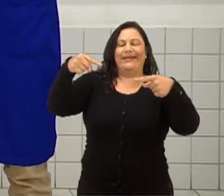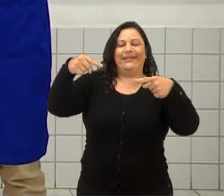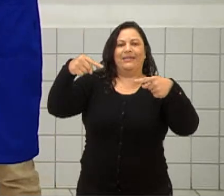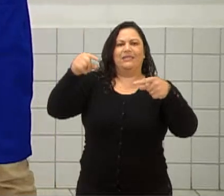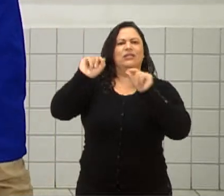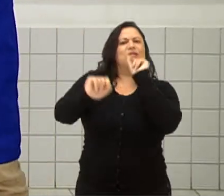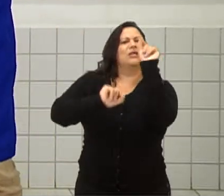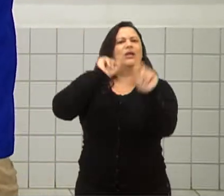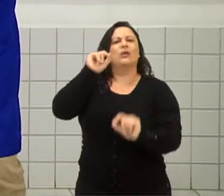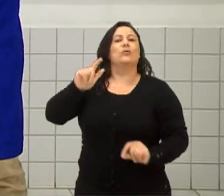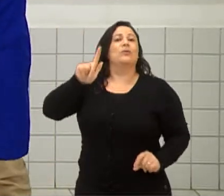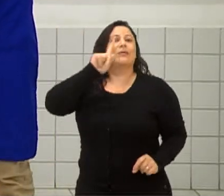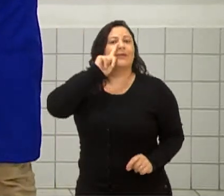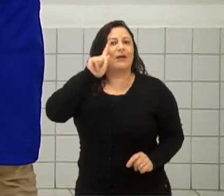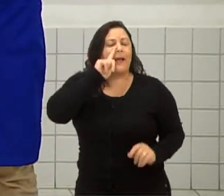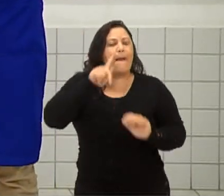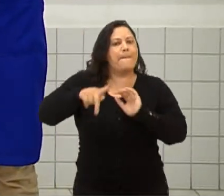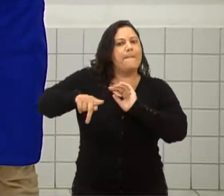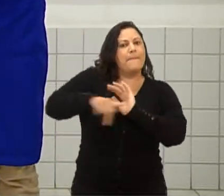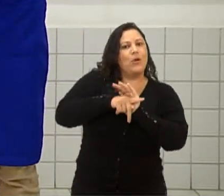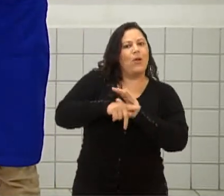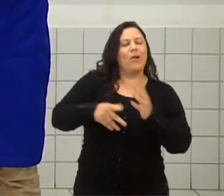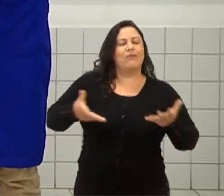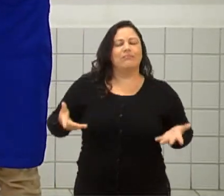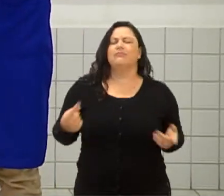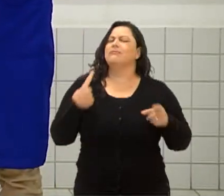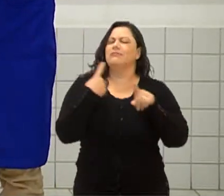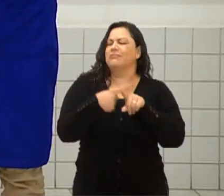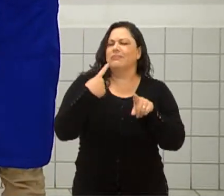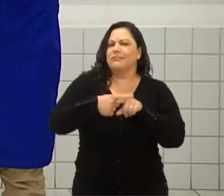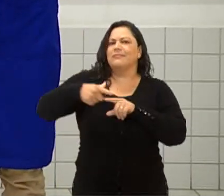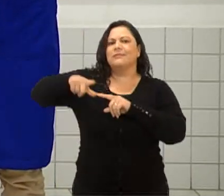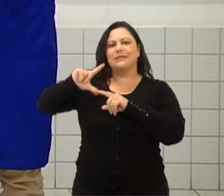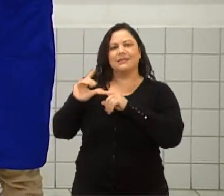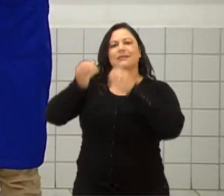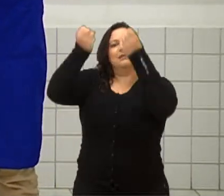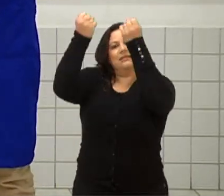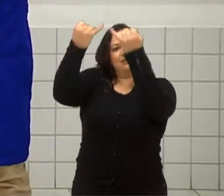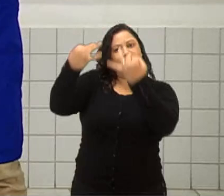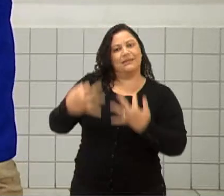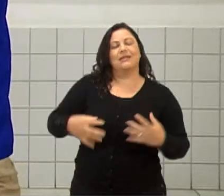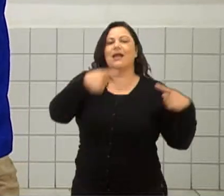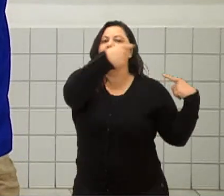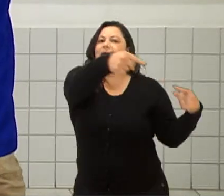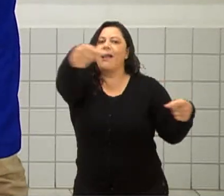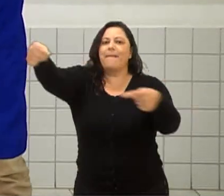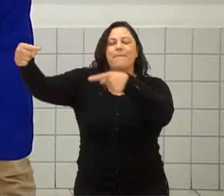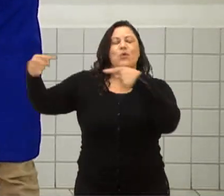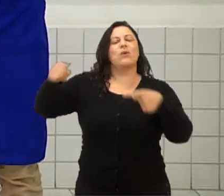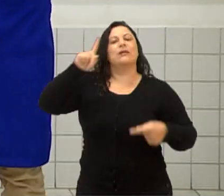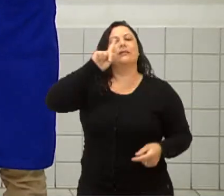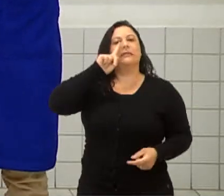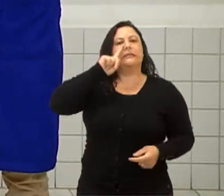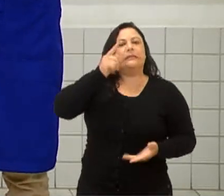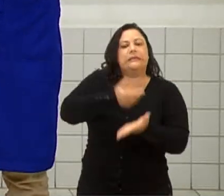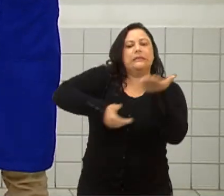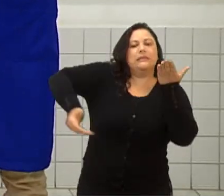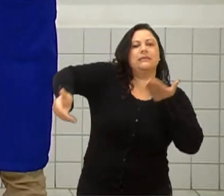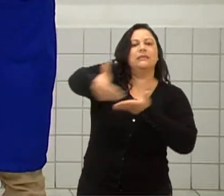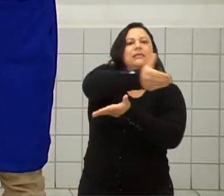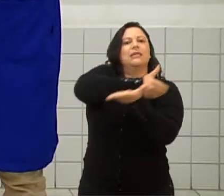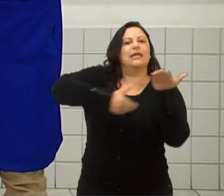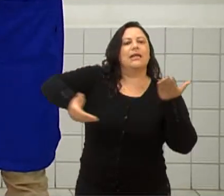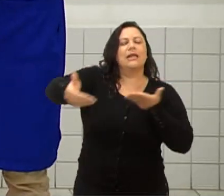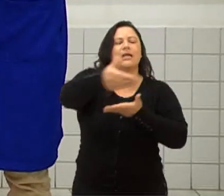no sentido grego, pessoal, olha só. Antes de eu falar um pouquinho aqui da política no sentido grego, já que o pessoal está interagindo com a gente aqui, o professor Alexandre